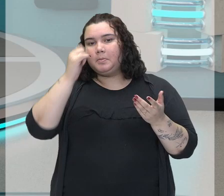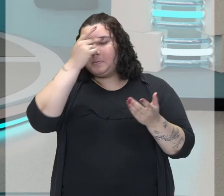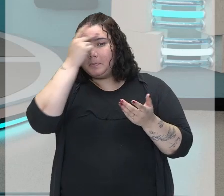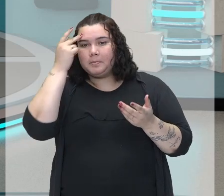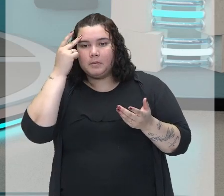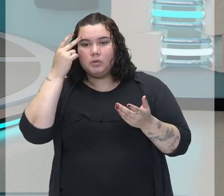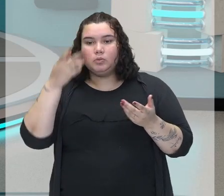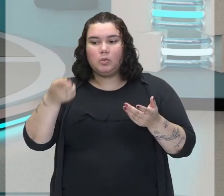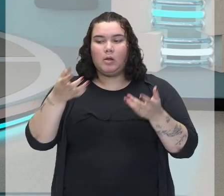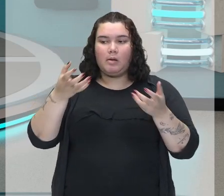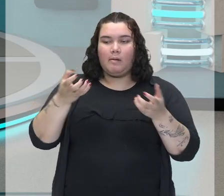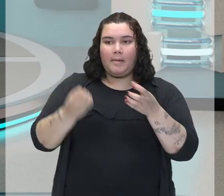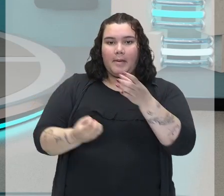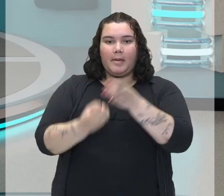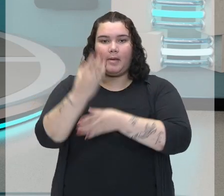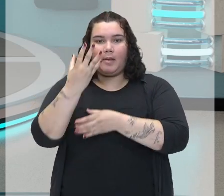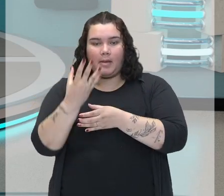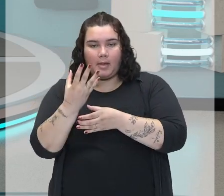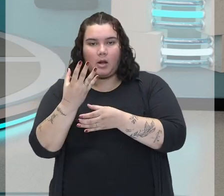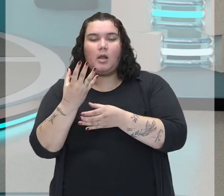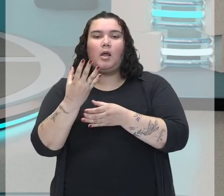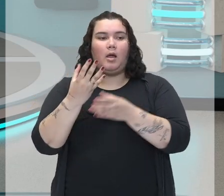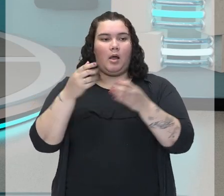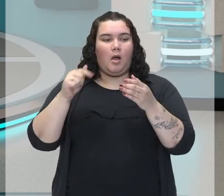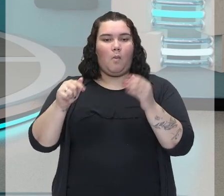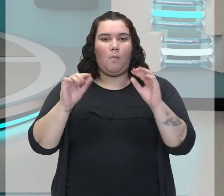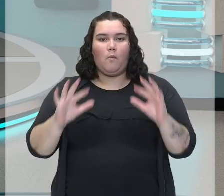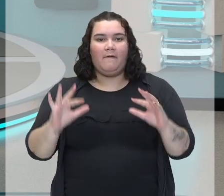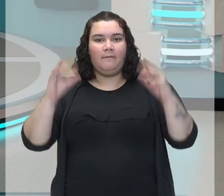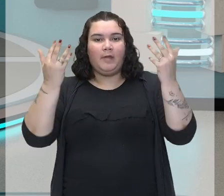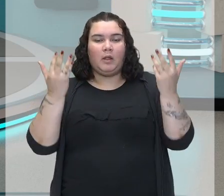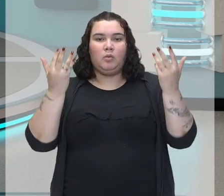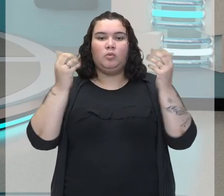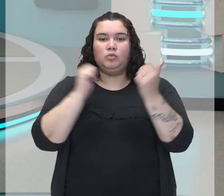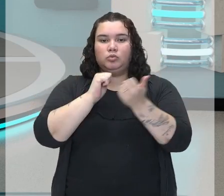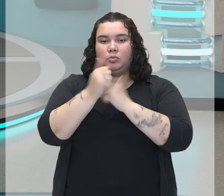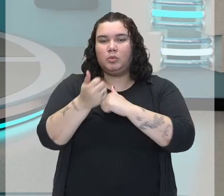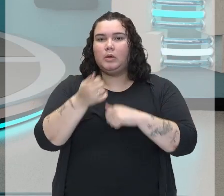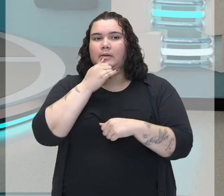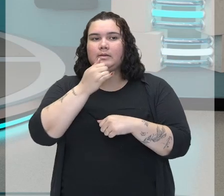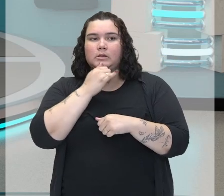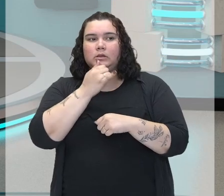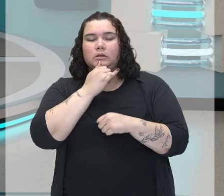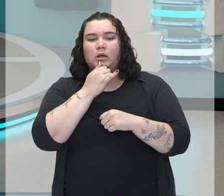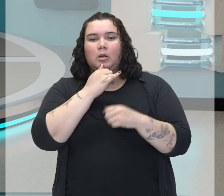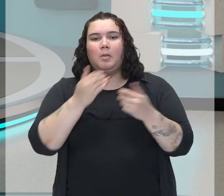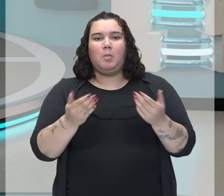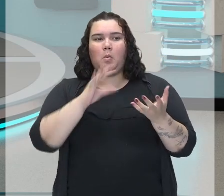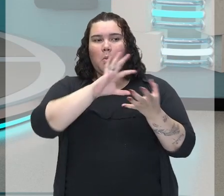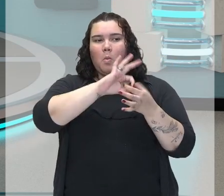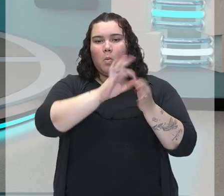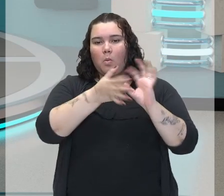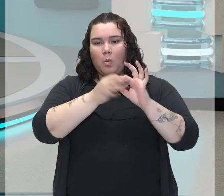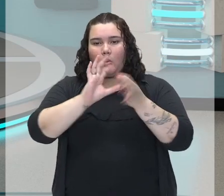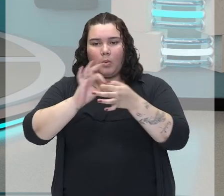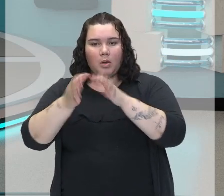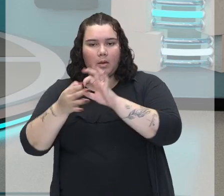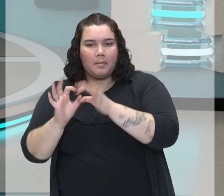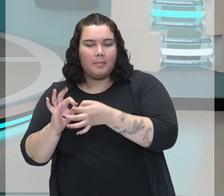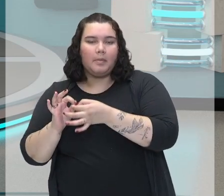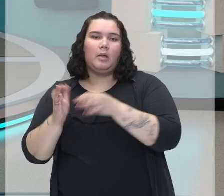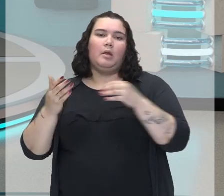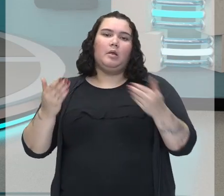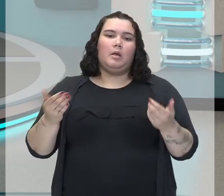determinado evento esportivo dessa magnitude, né, tipo Copa do Mundo, Olimpíadas,